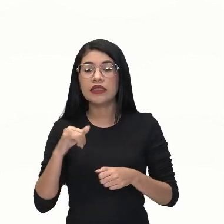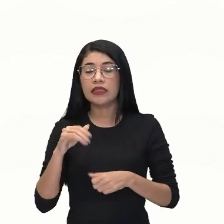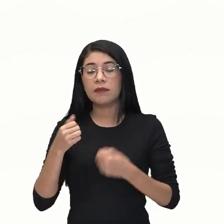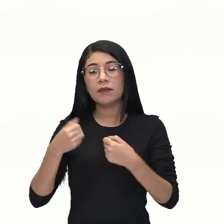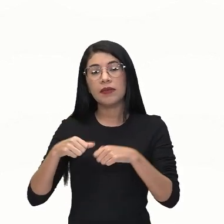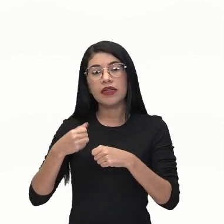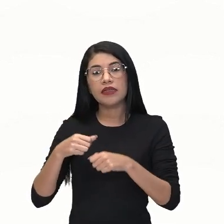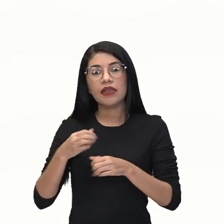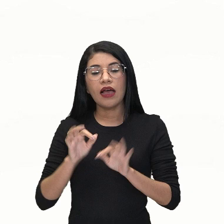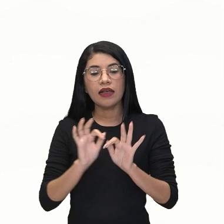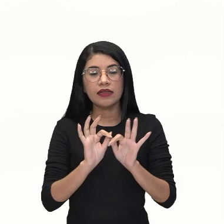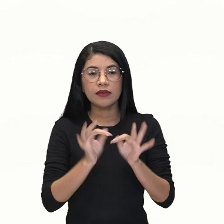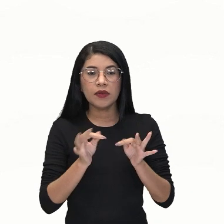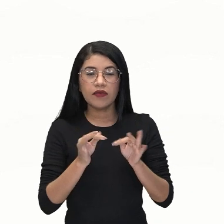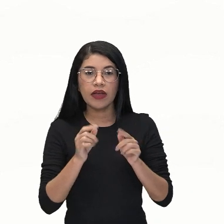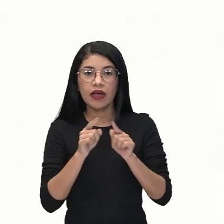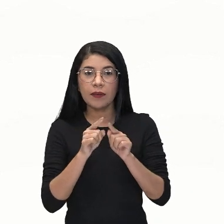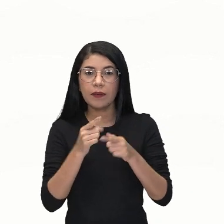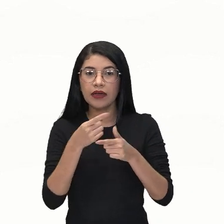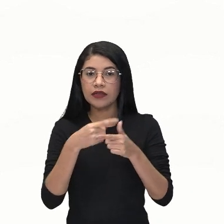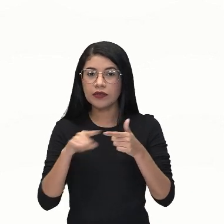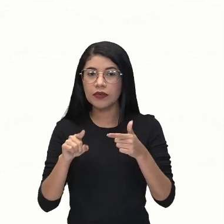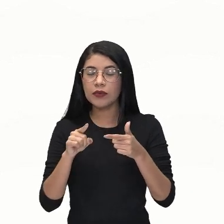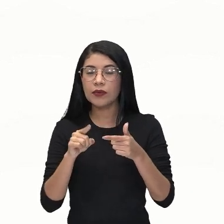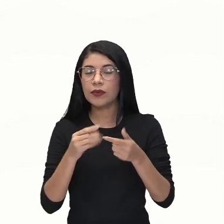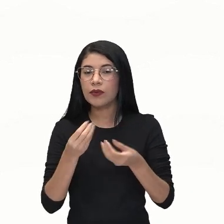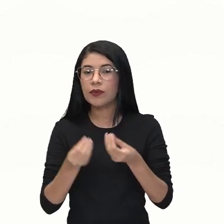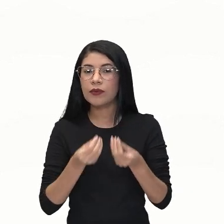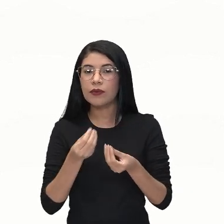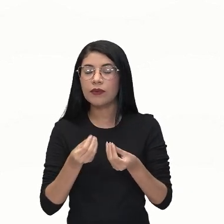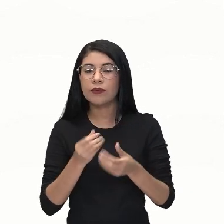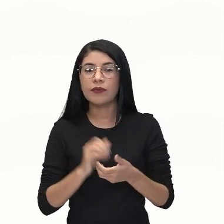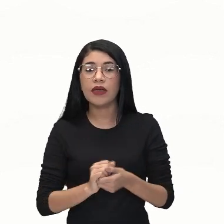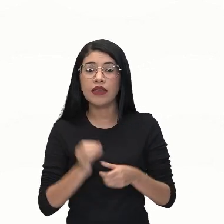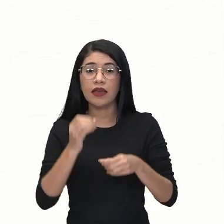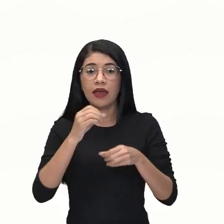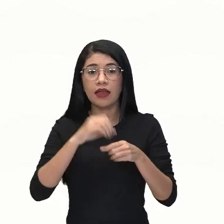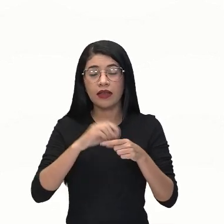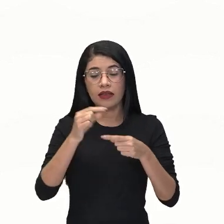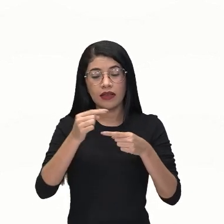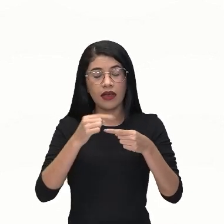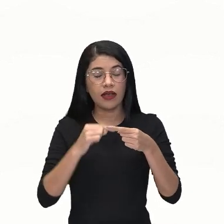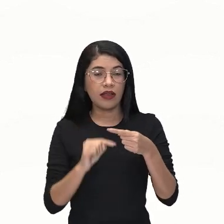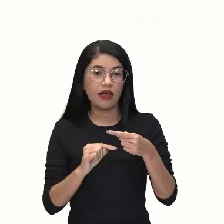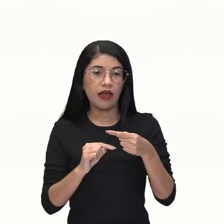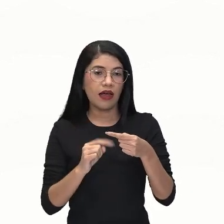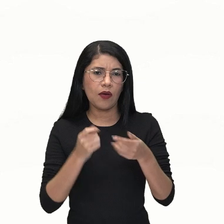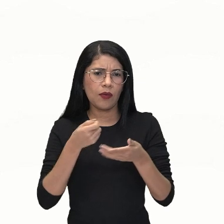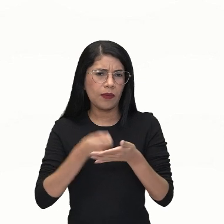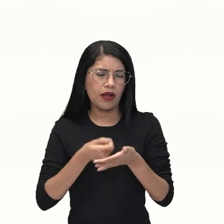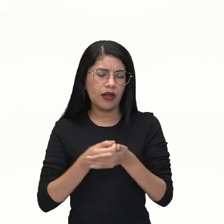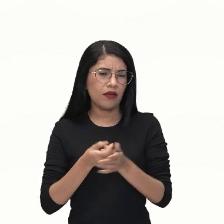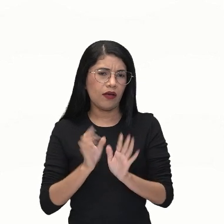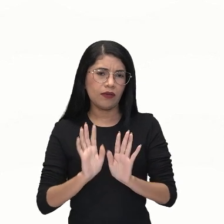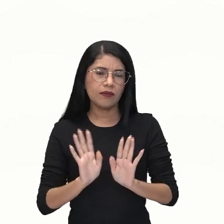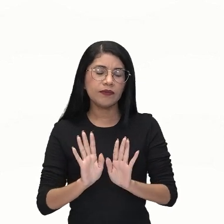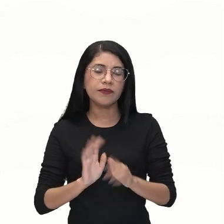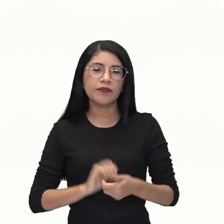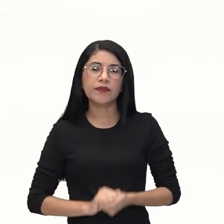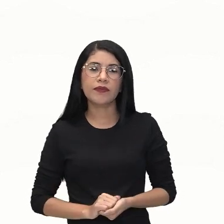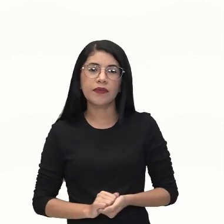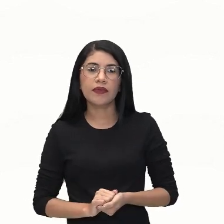de simplificar essa fração, o que dentro da razão não é uma obrigação. Mas aqui,